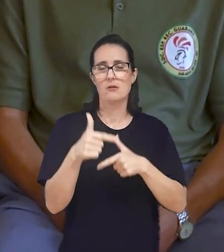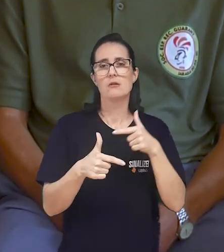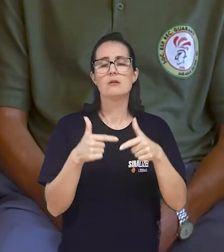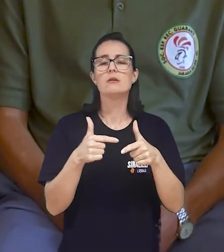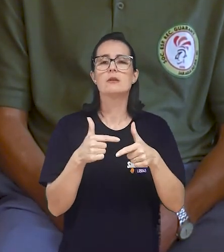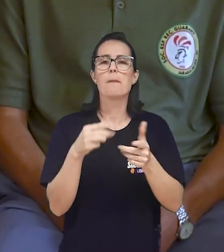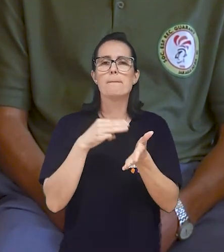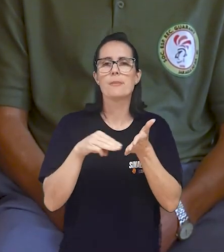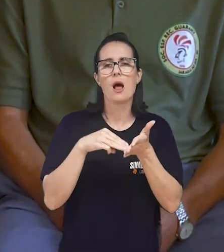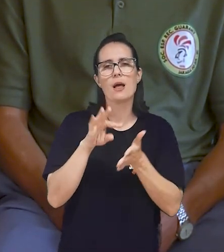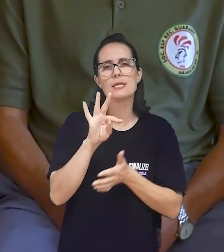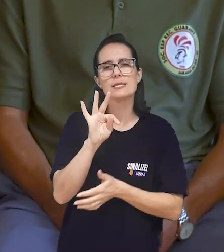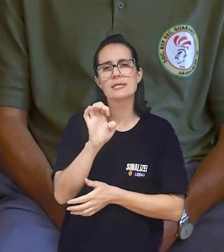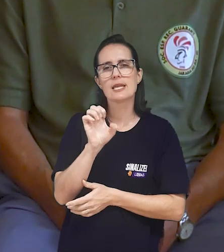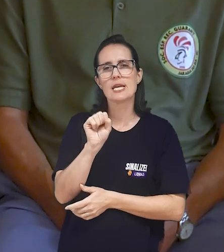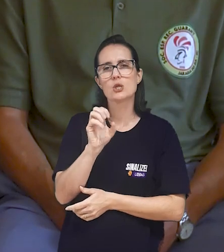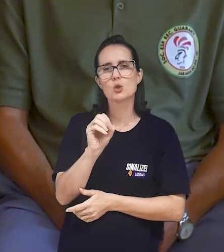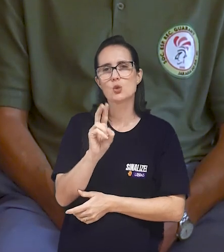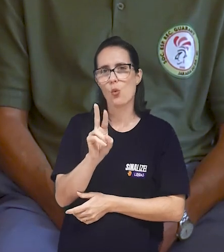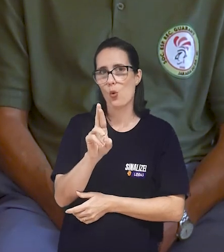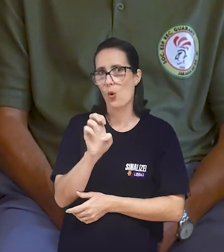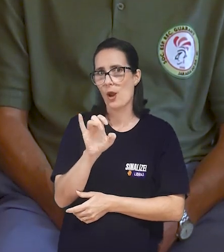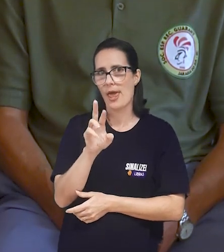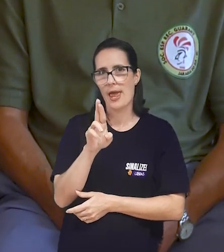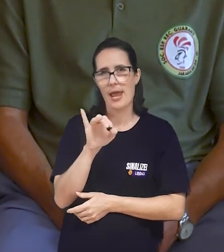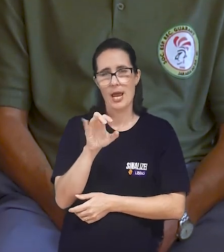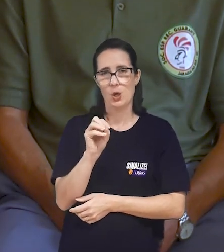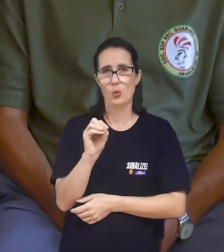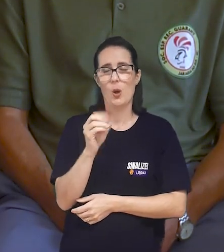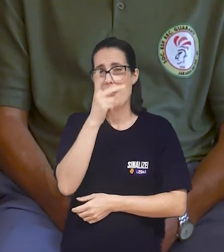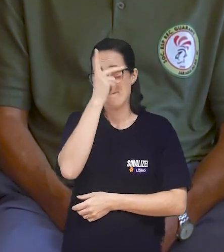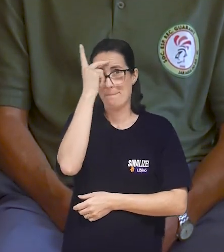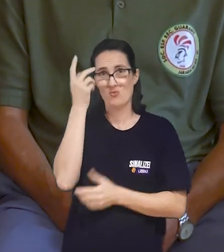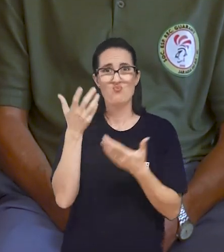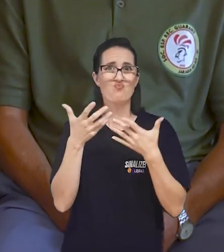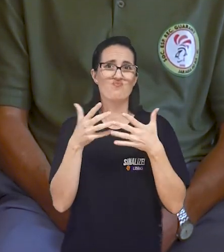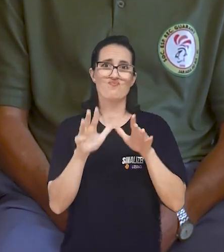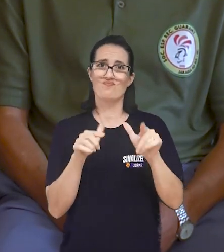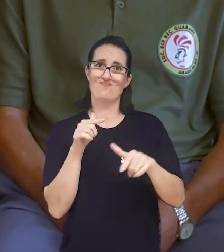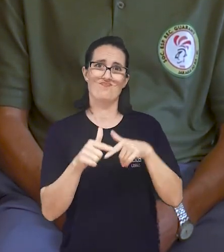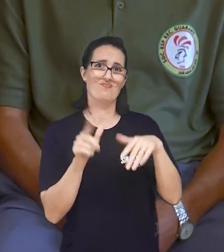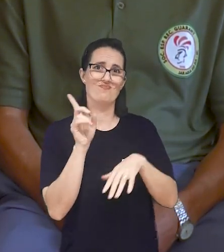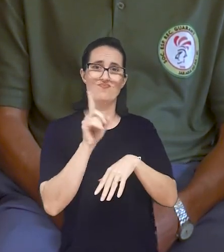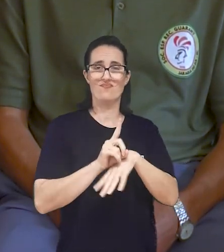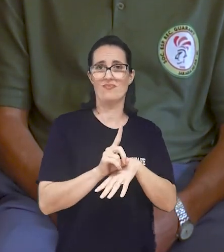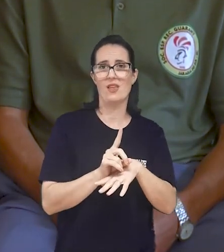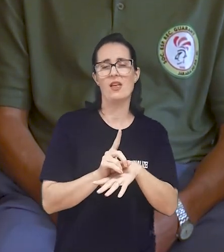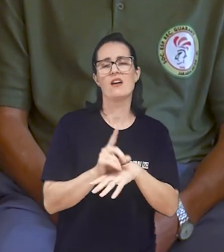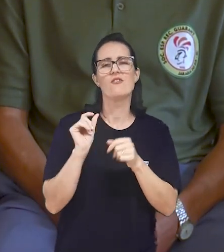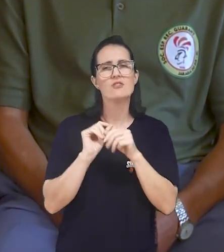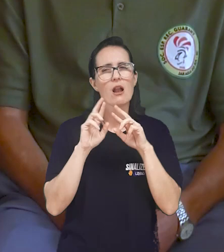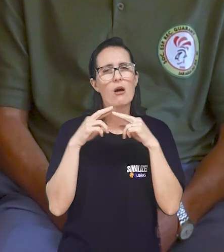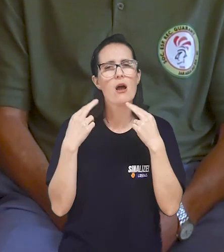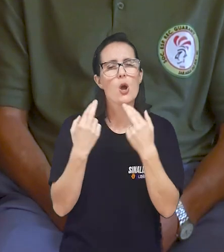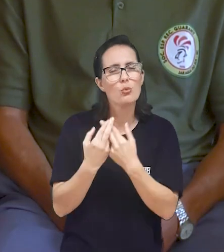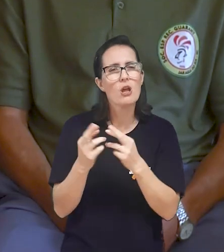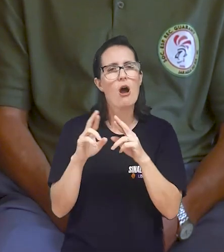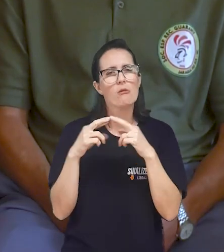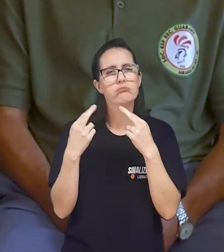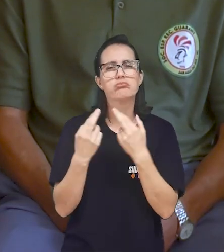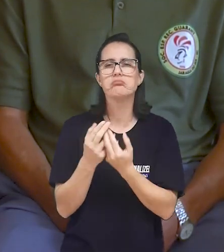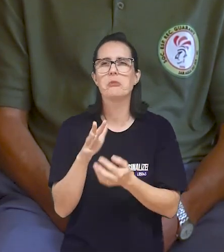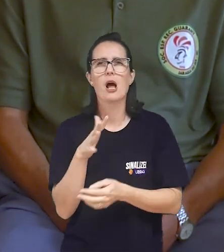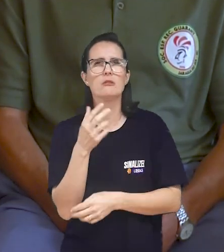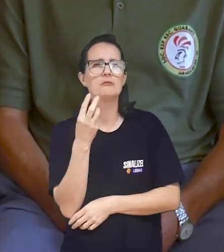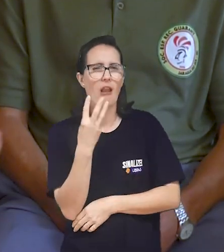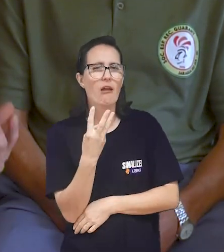sociedade, então naquela época ninguém não queria mais assumir a diretoria. A gente foi feito acho que 2 ou 3